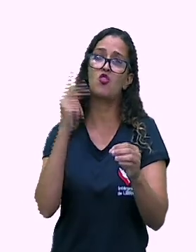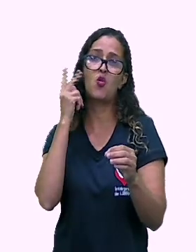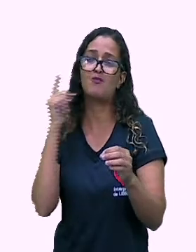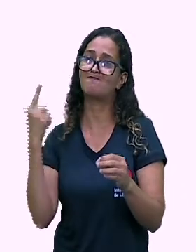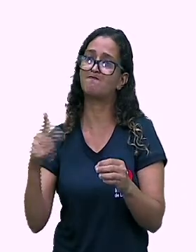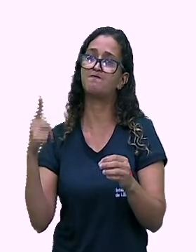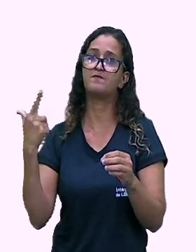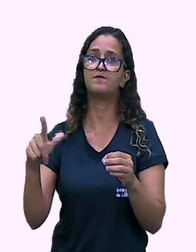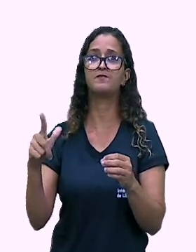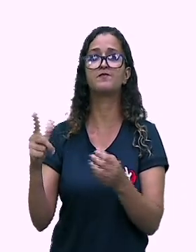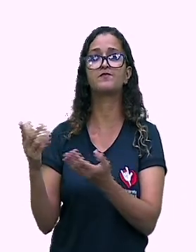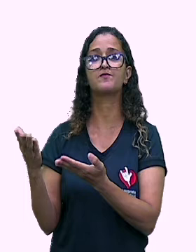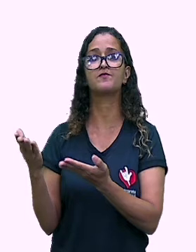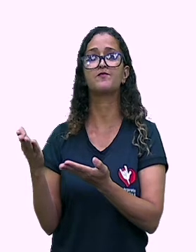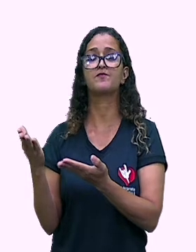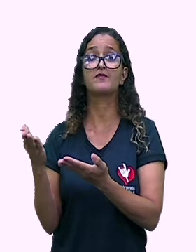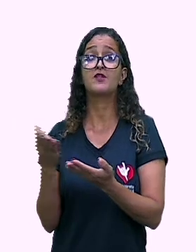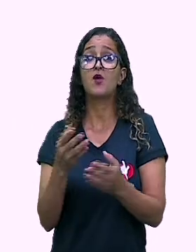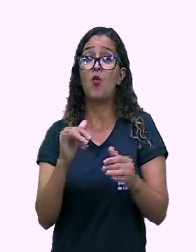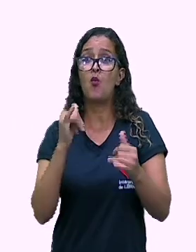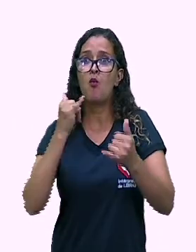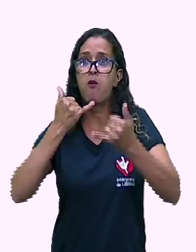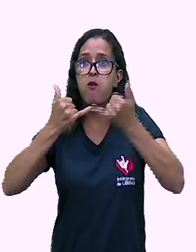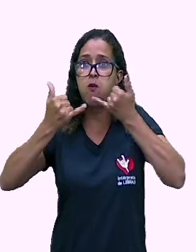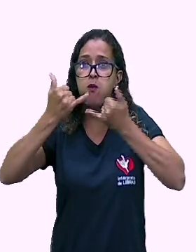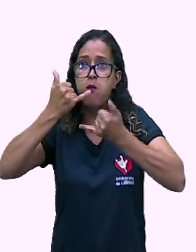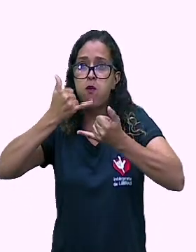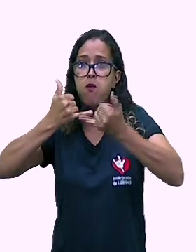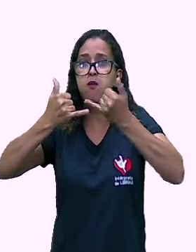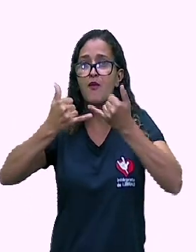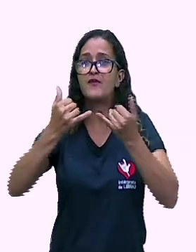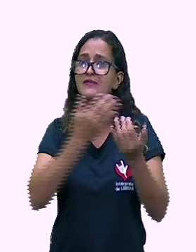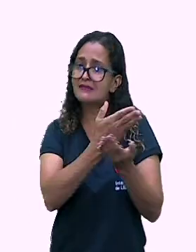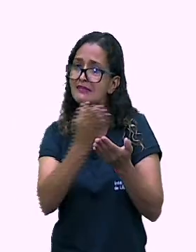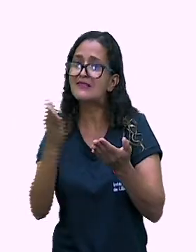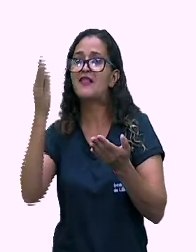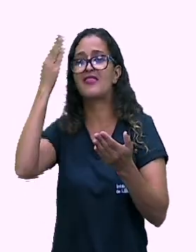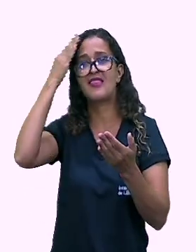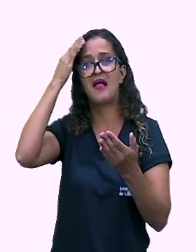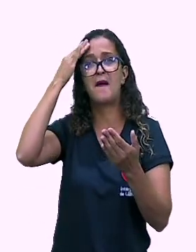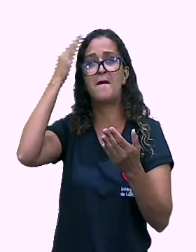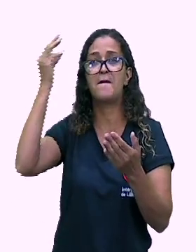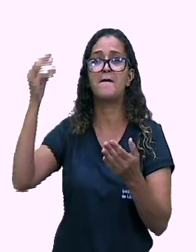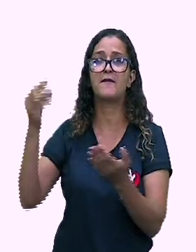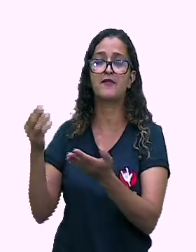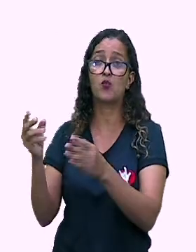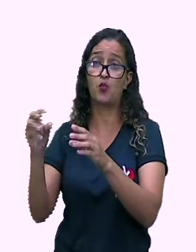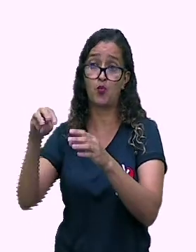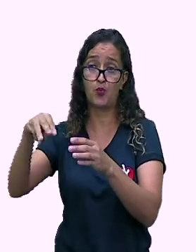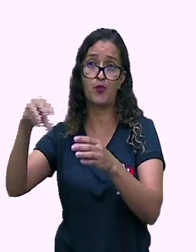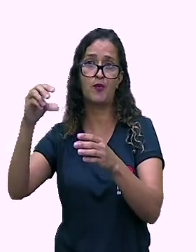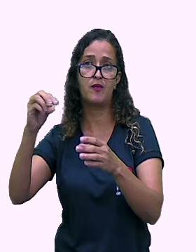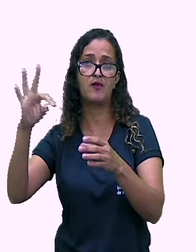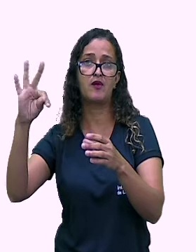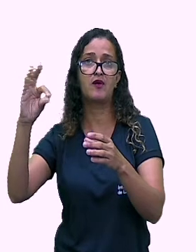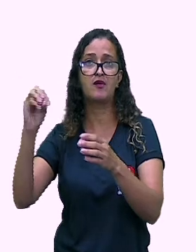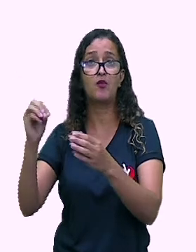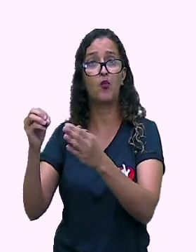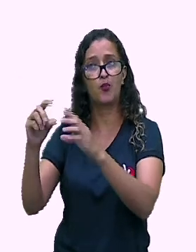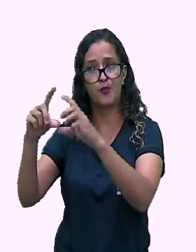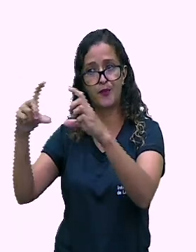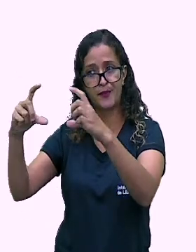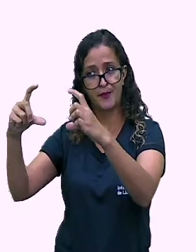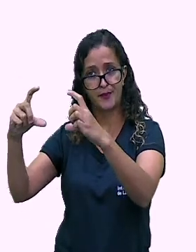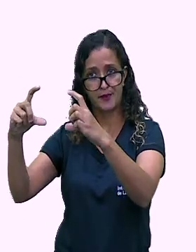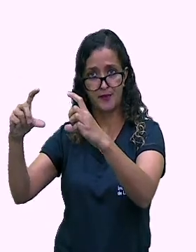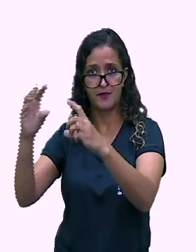irreversibilidade. Sabendo dessa informação, o mofo, também conhecido como bolor, é